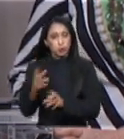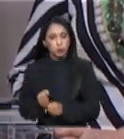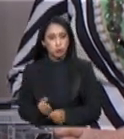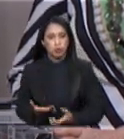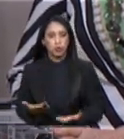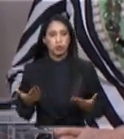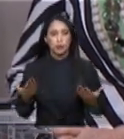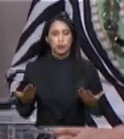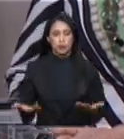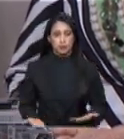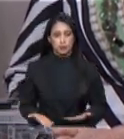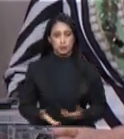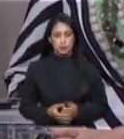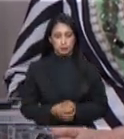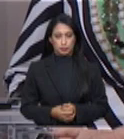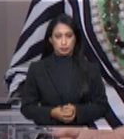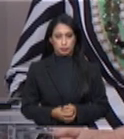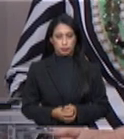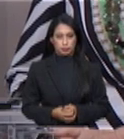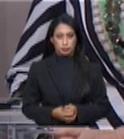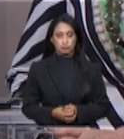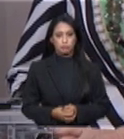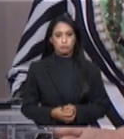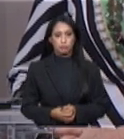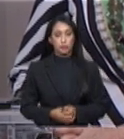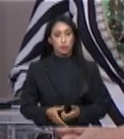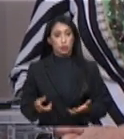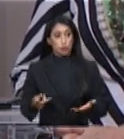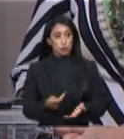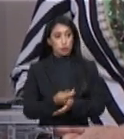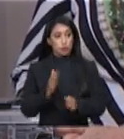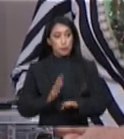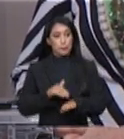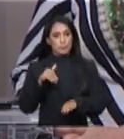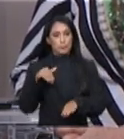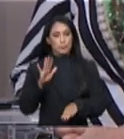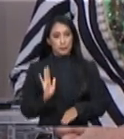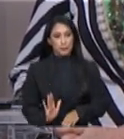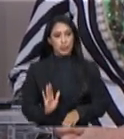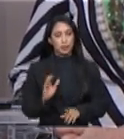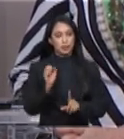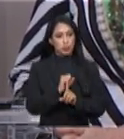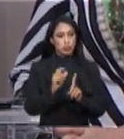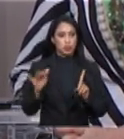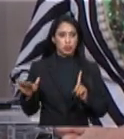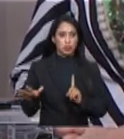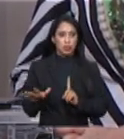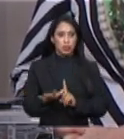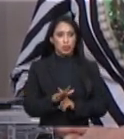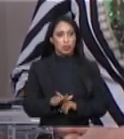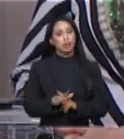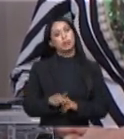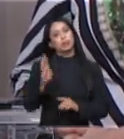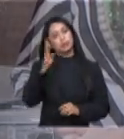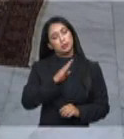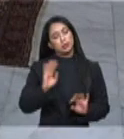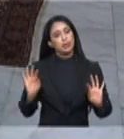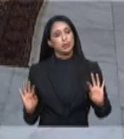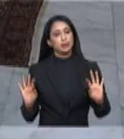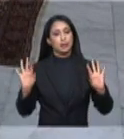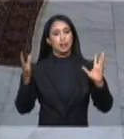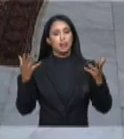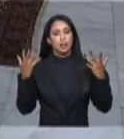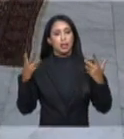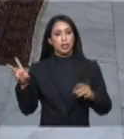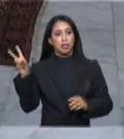disso, faça com que cada vez mais a sociedade brasileira celebre a memória de